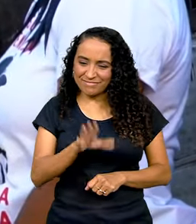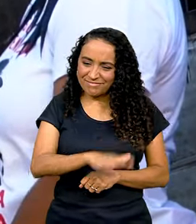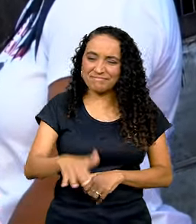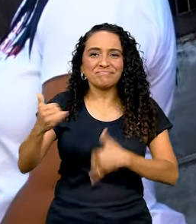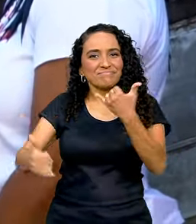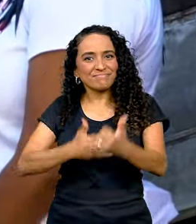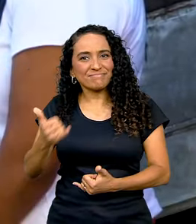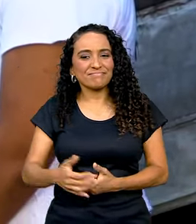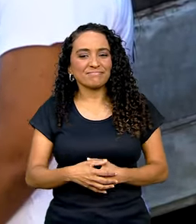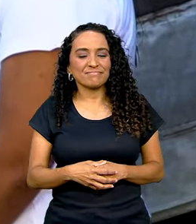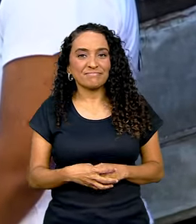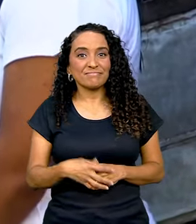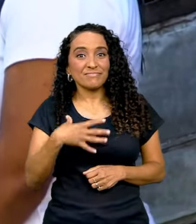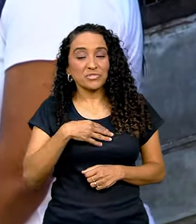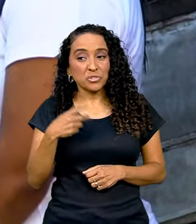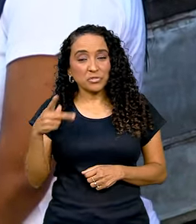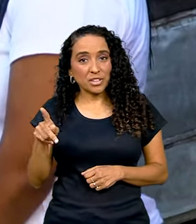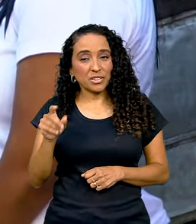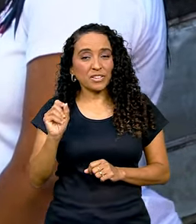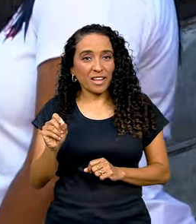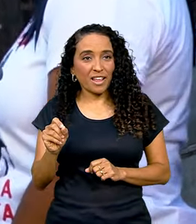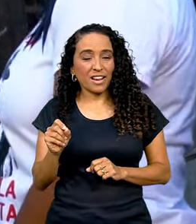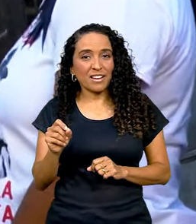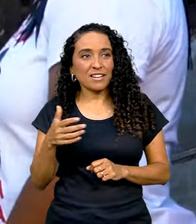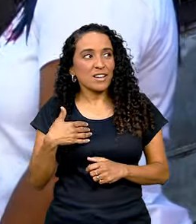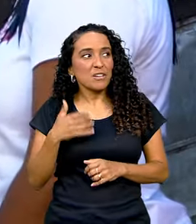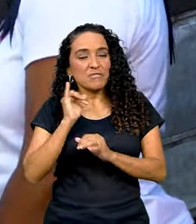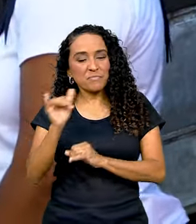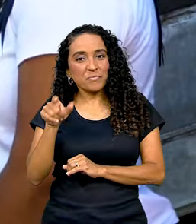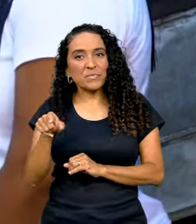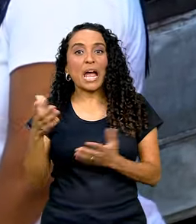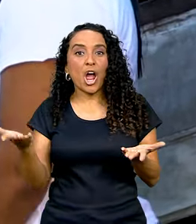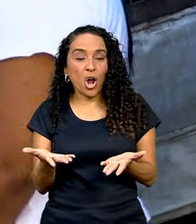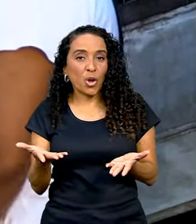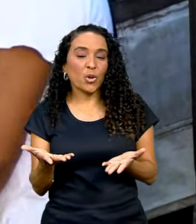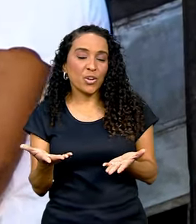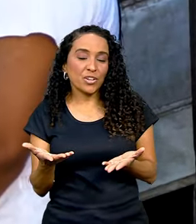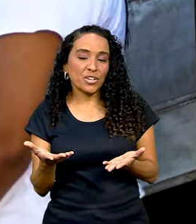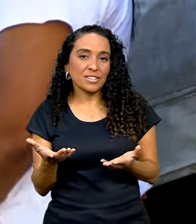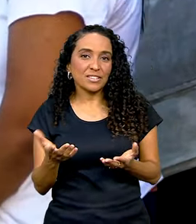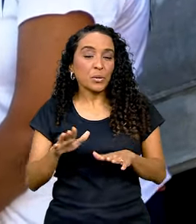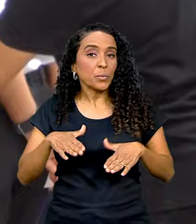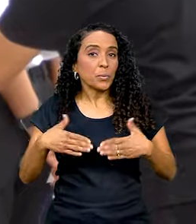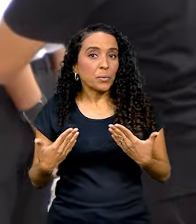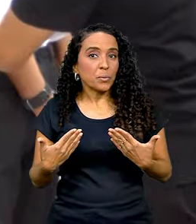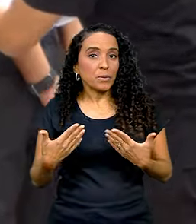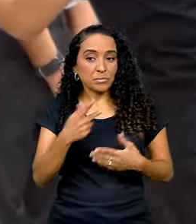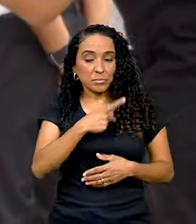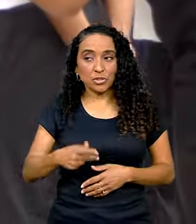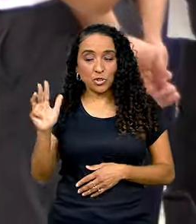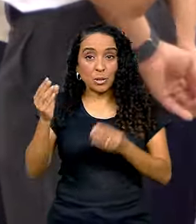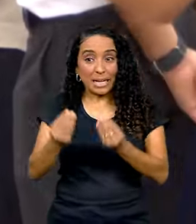lá salada brincar os cinco da trinha SA dessa lama aí eu contei para ela que agora eh